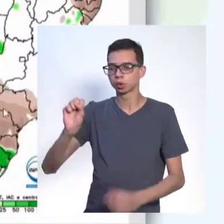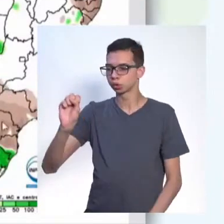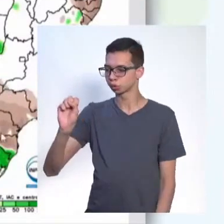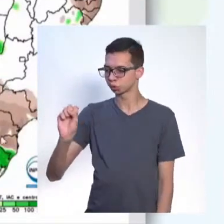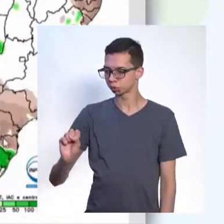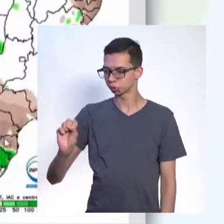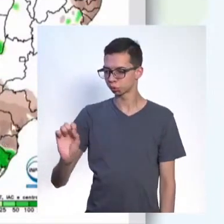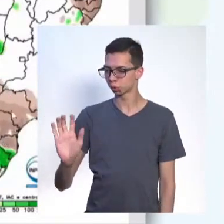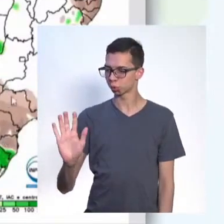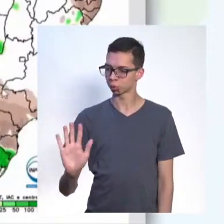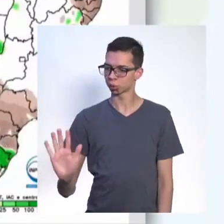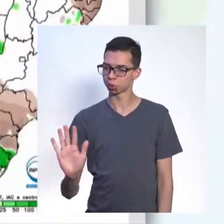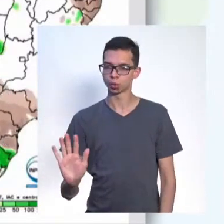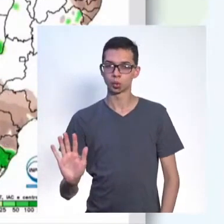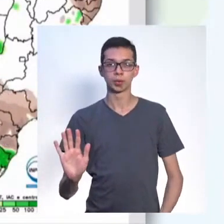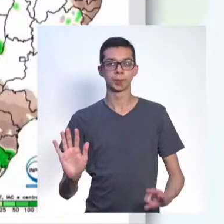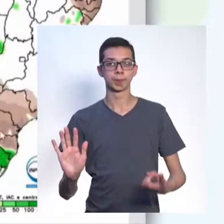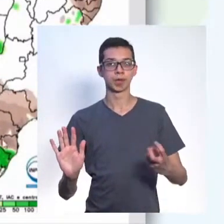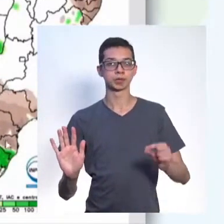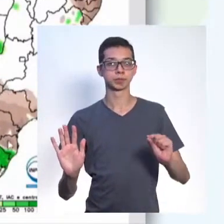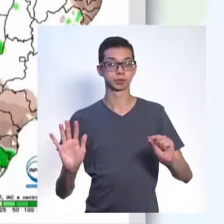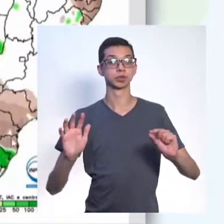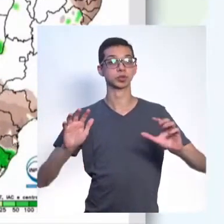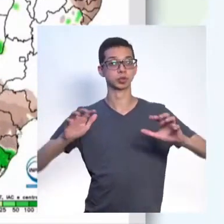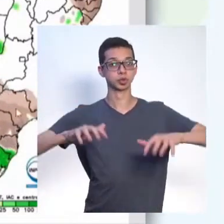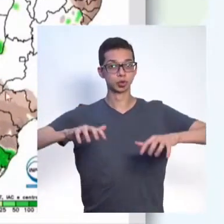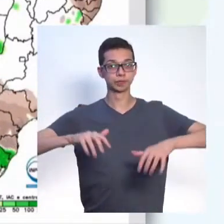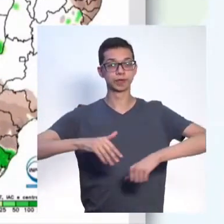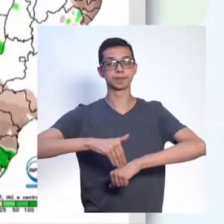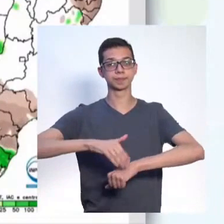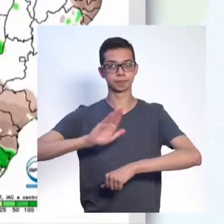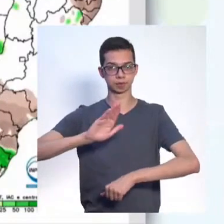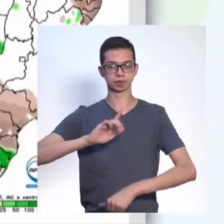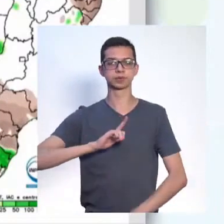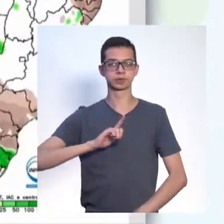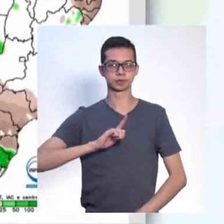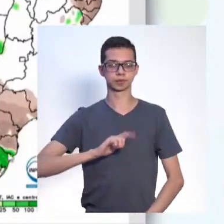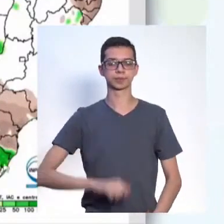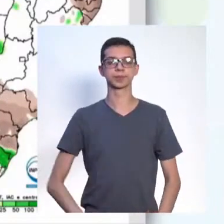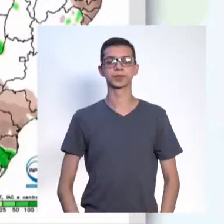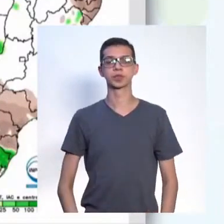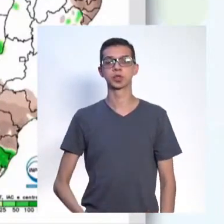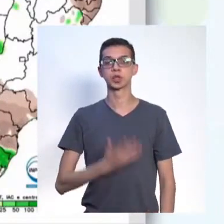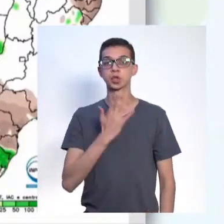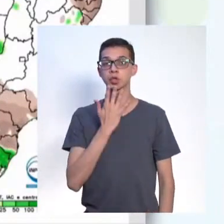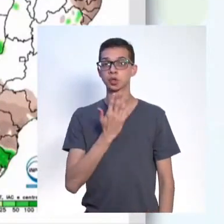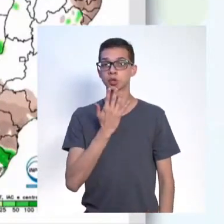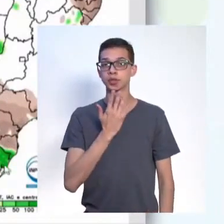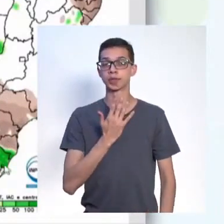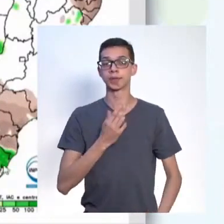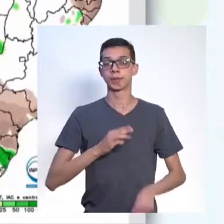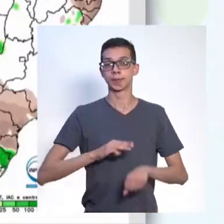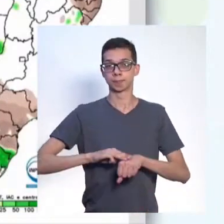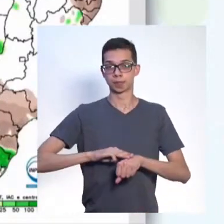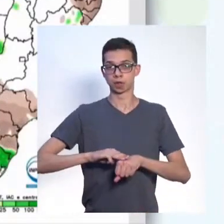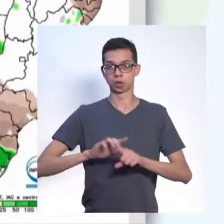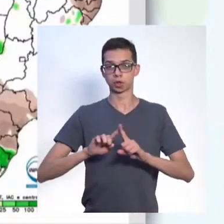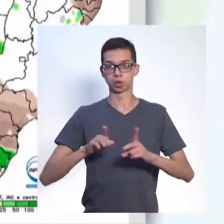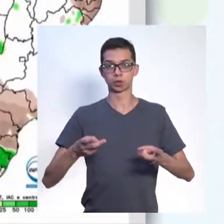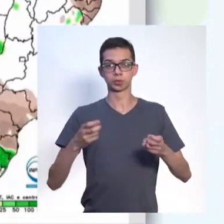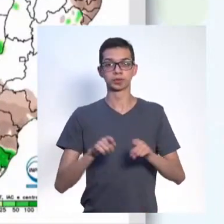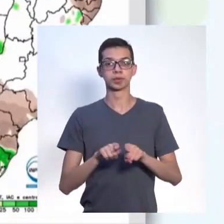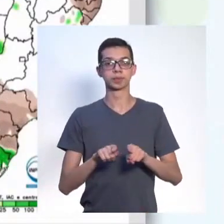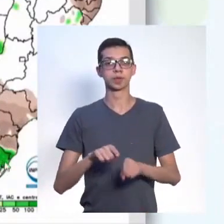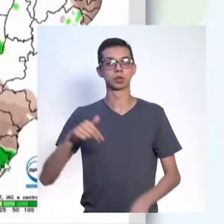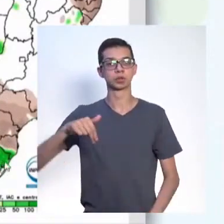maior parte a gente observa essa condição de chuvas abaixo da média, esses tons em marrom, com exceção aqui do norte do estado